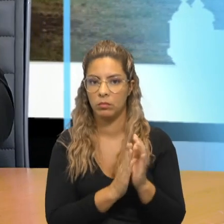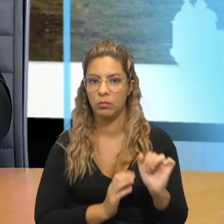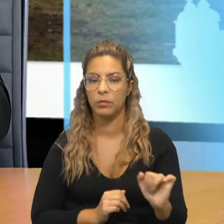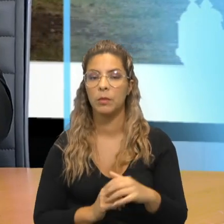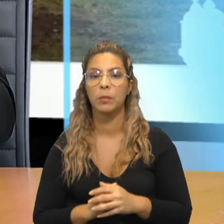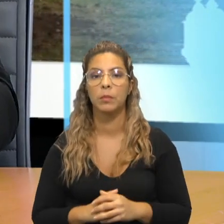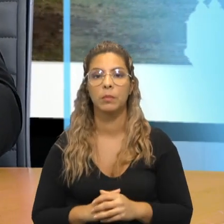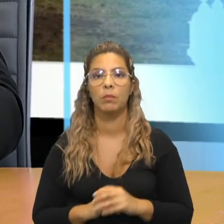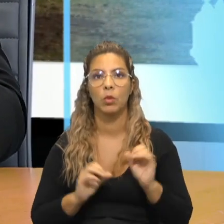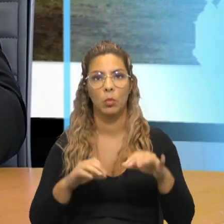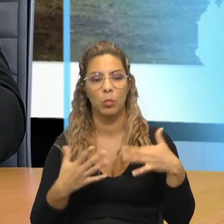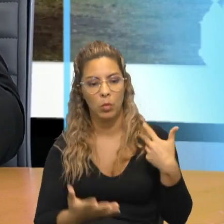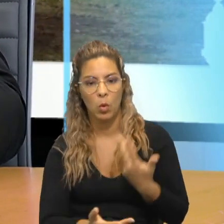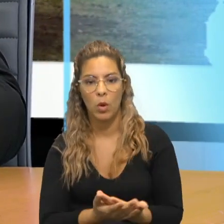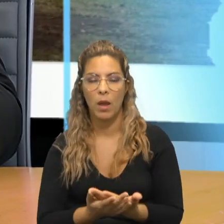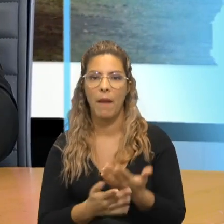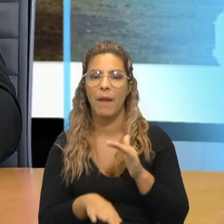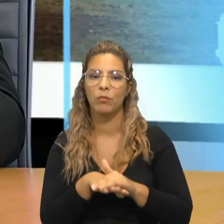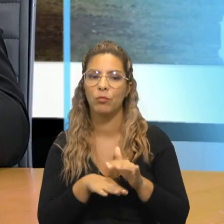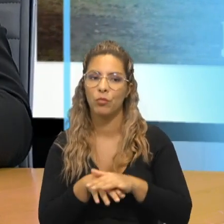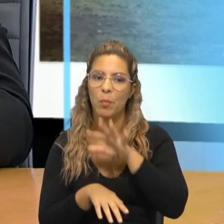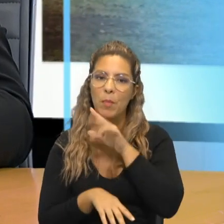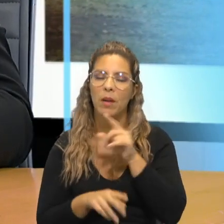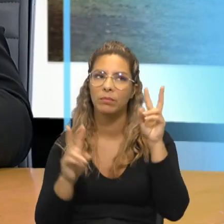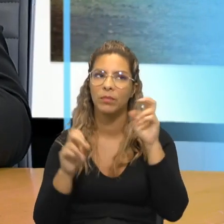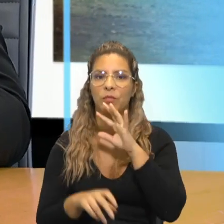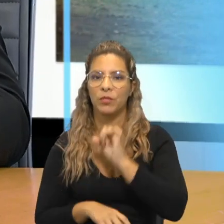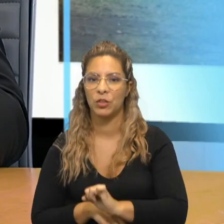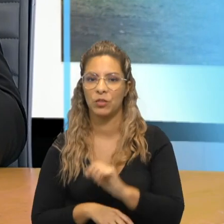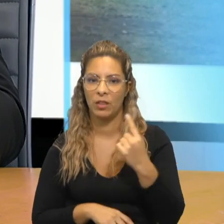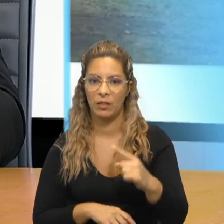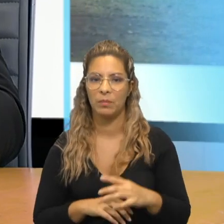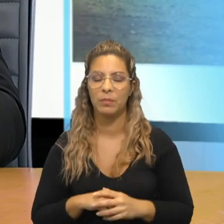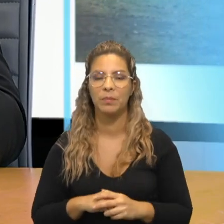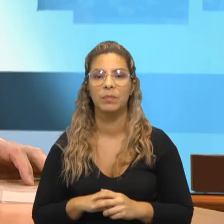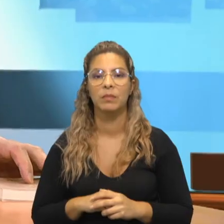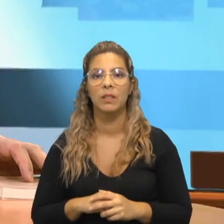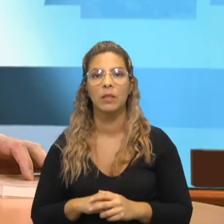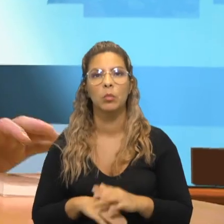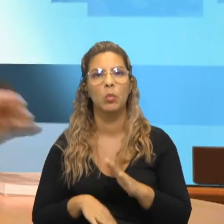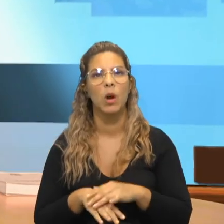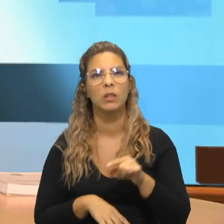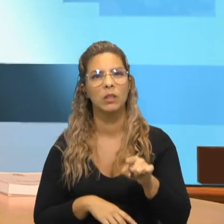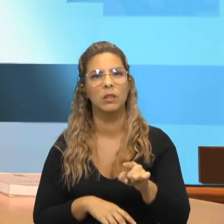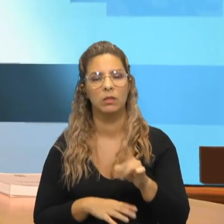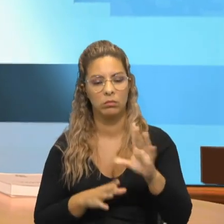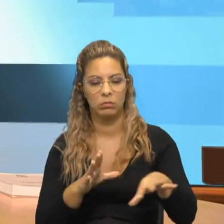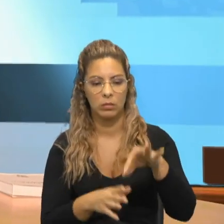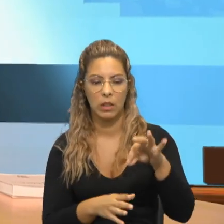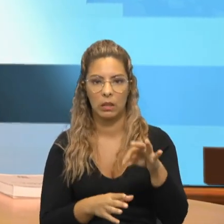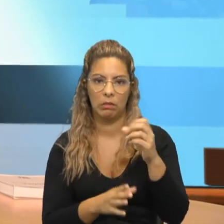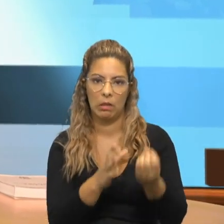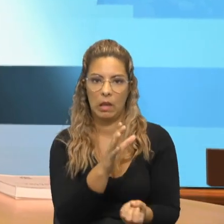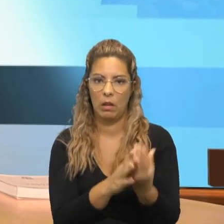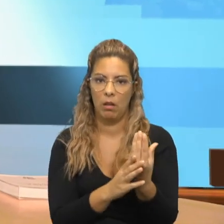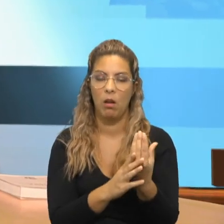era um carinho de mãe e de filhos. No propósito do fundador, acredito que era trazer